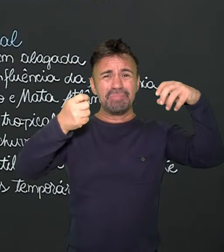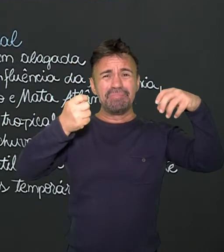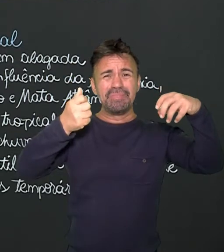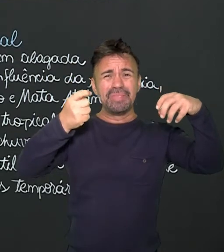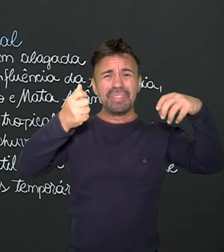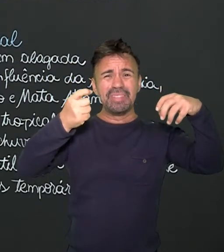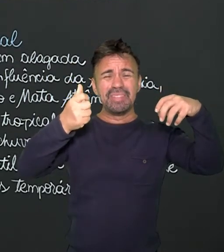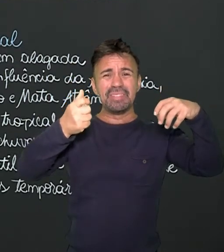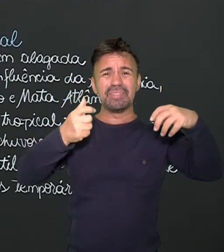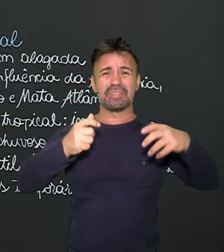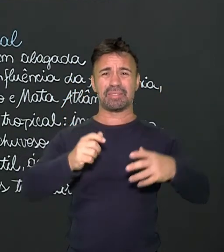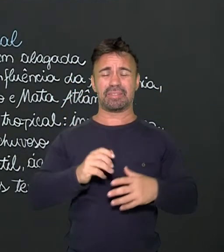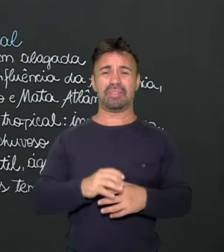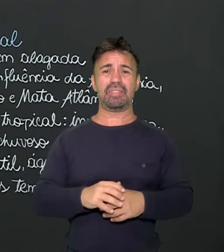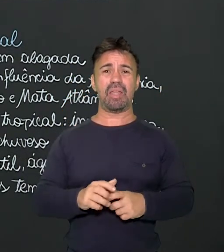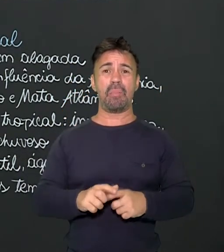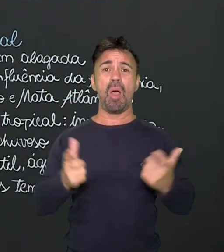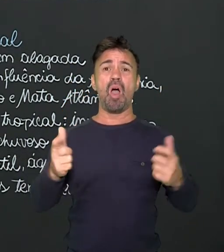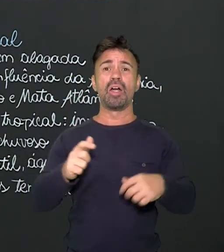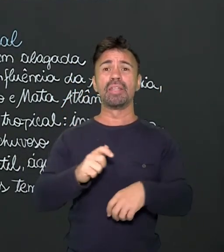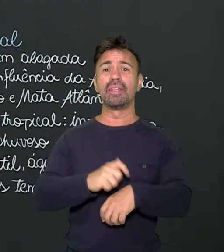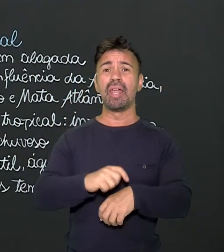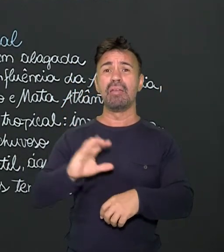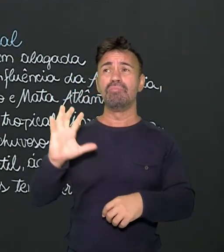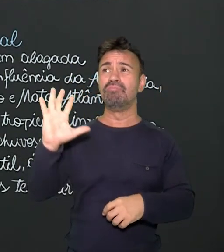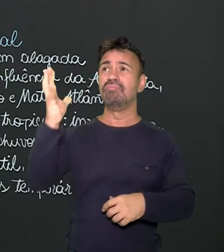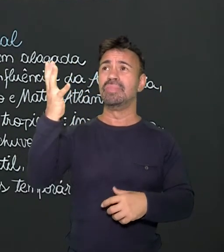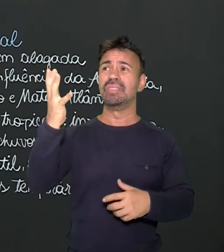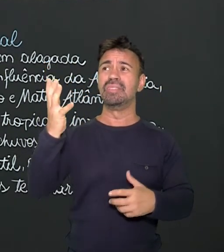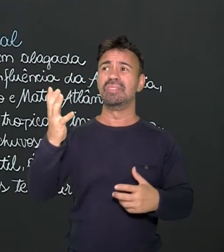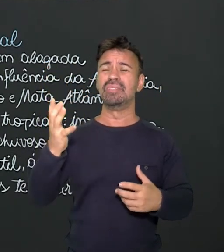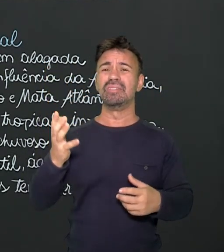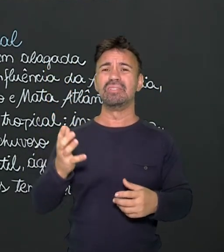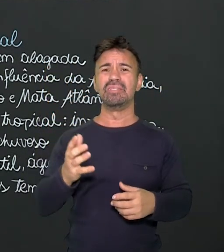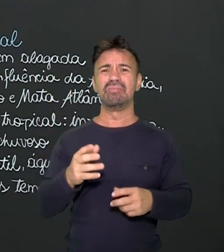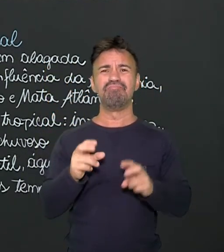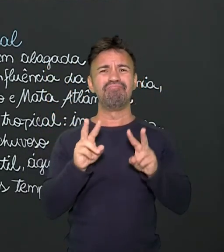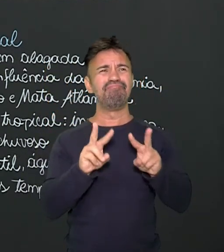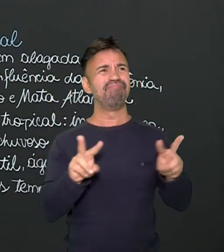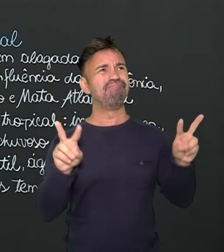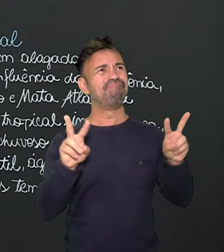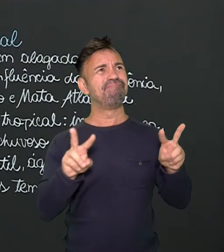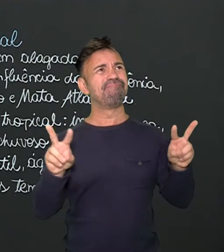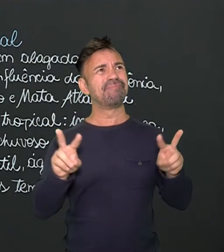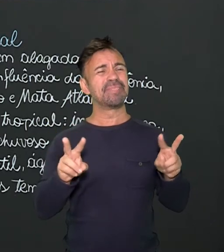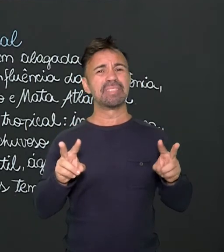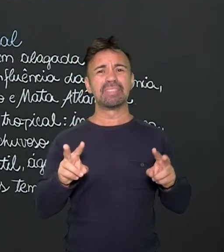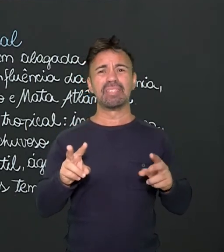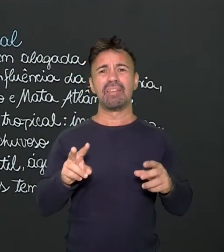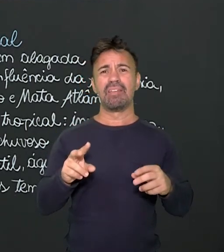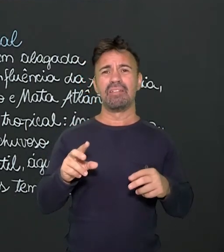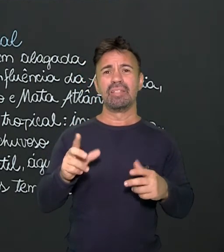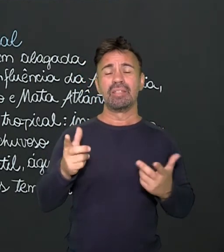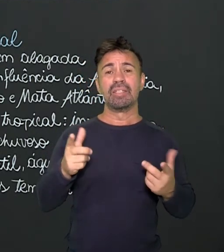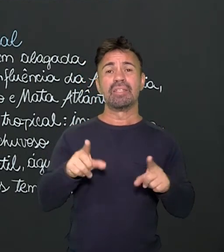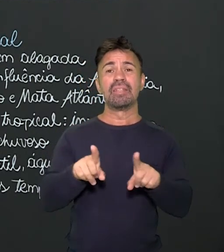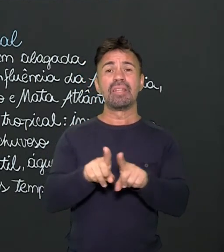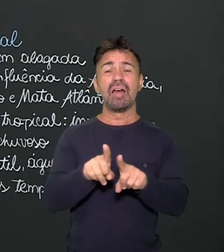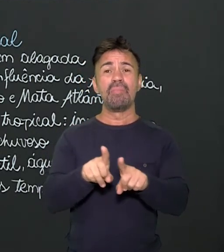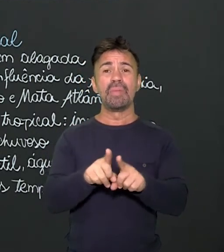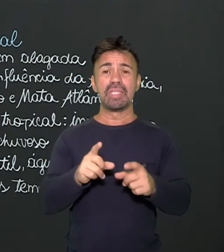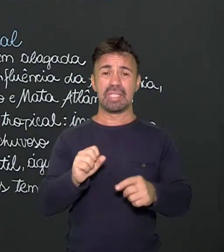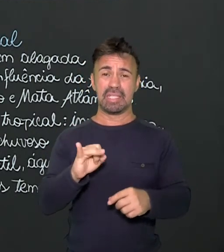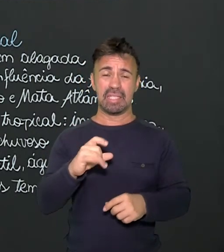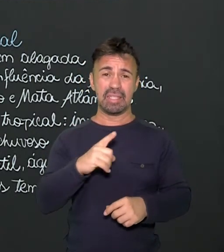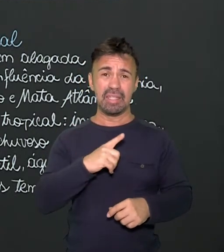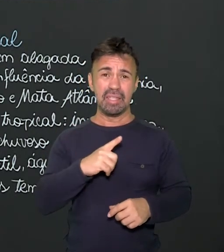bem escassa. Por isso acaba que a maior parte do tempo a paisagem ela mantém aquela aparência realmente de seca, de escassez de água.